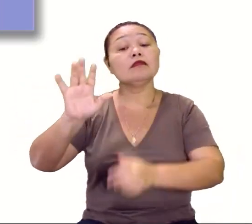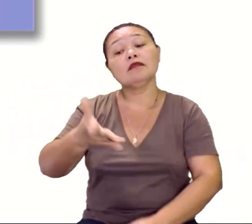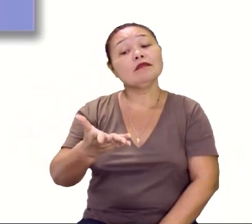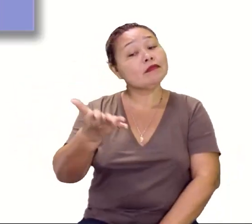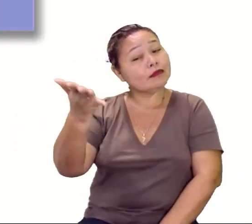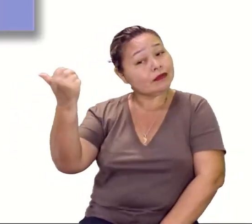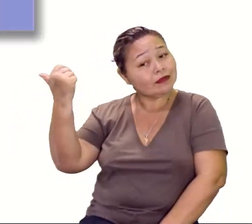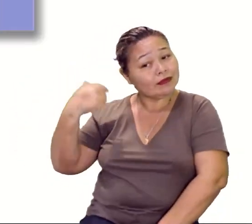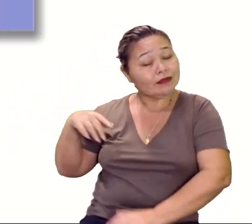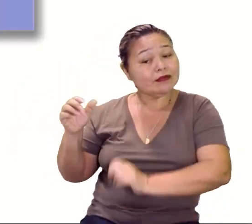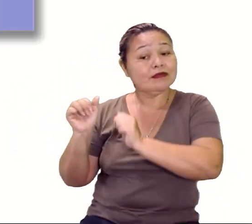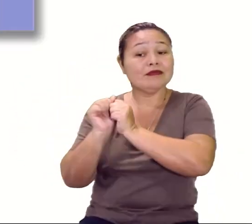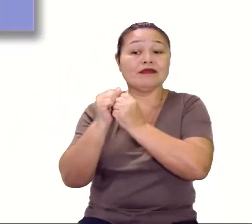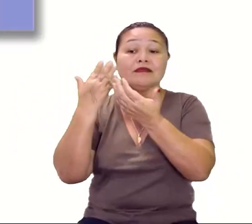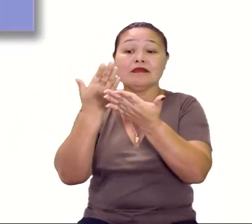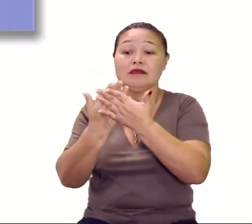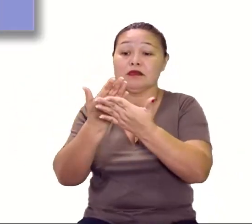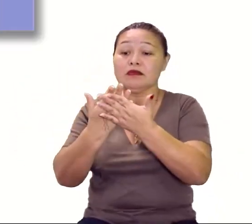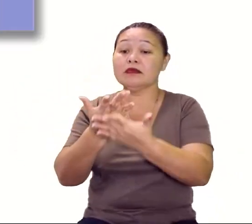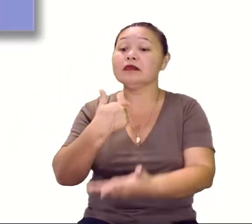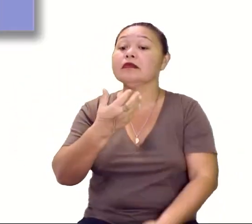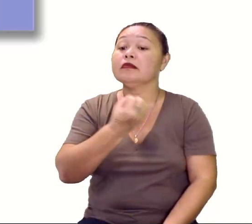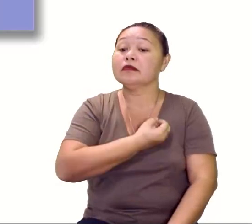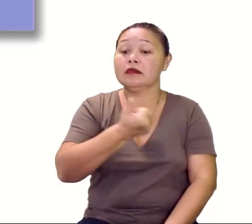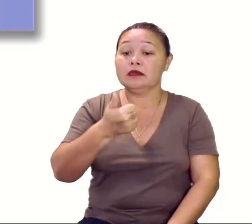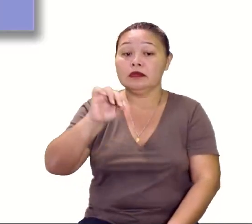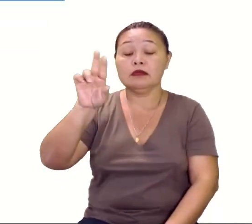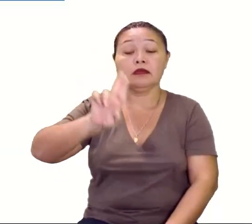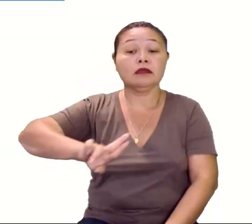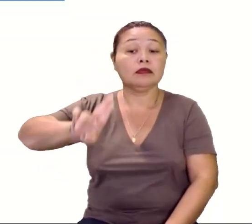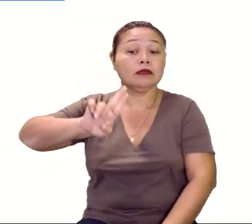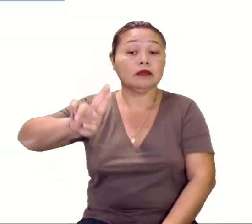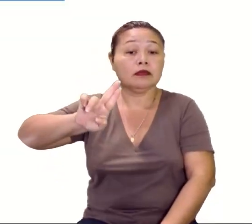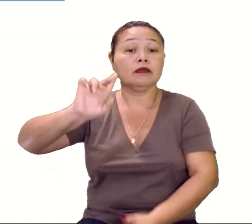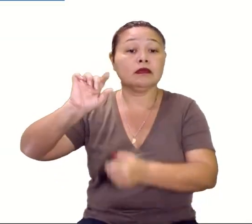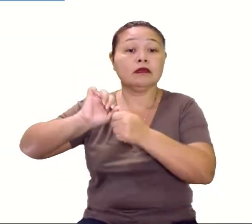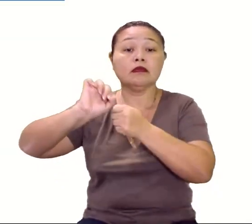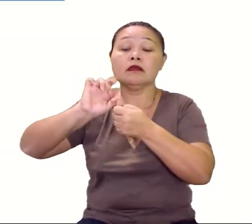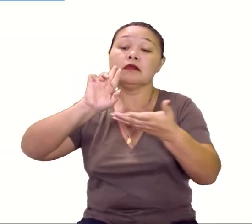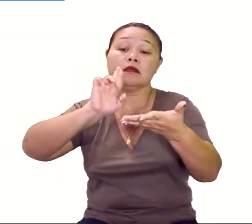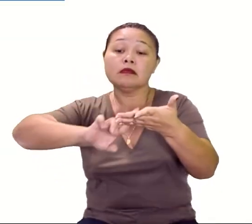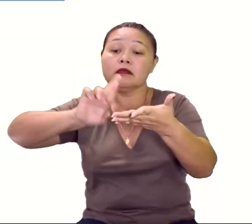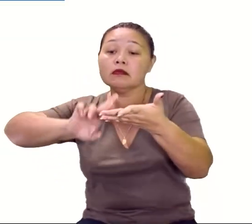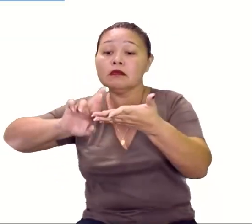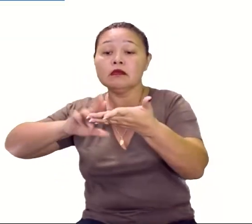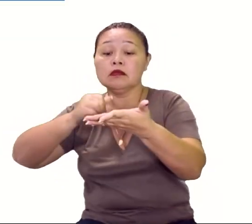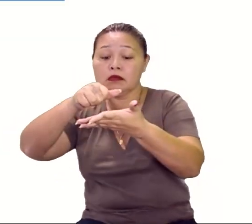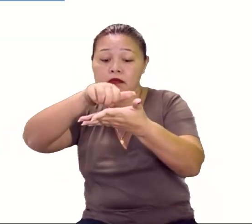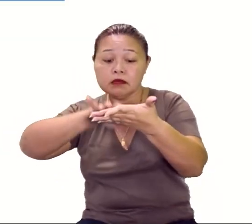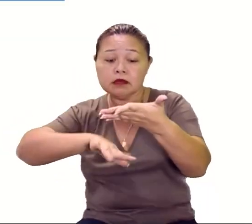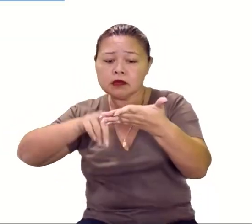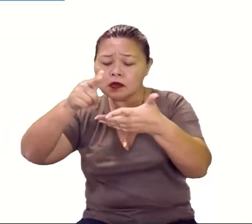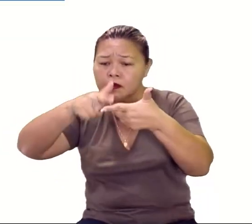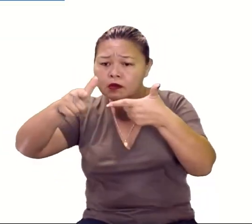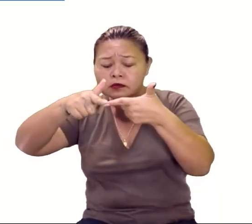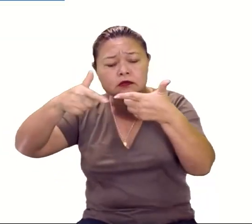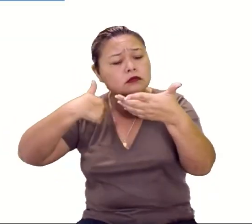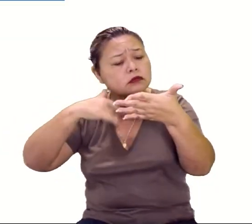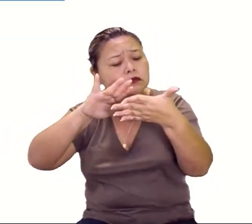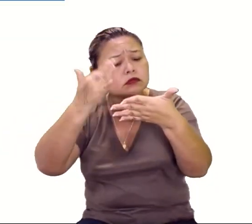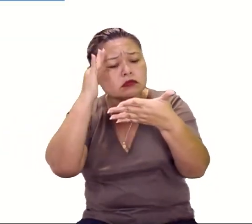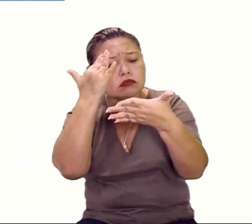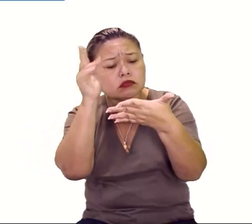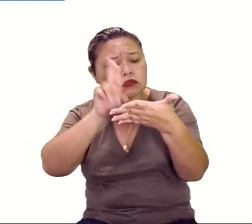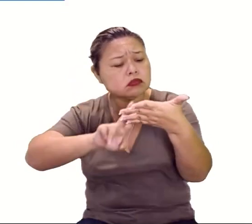com a gente, aula 10, a gente vai aplicar agora o diagrama de Venn na resolução de alguns problemas, ou seja, entender a